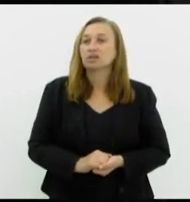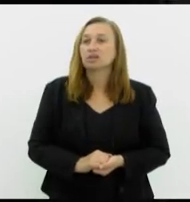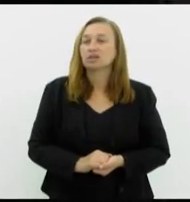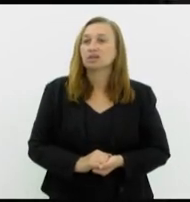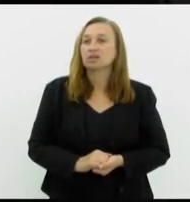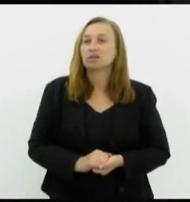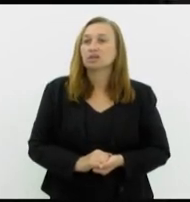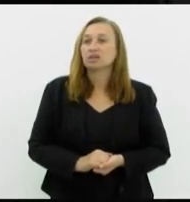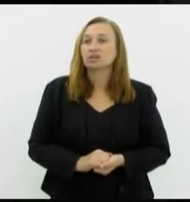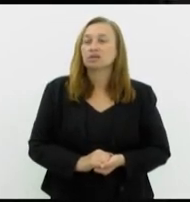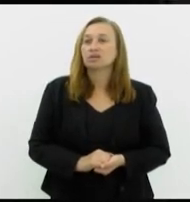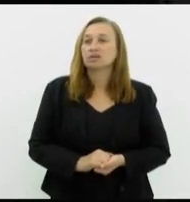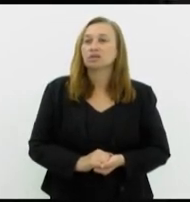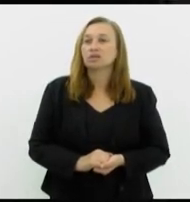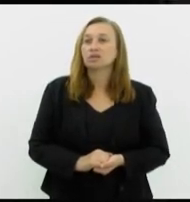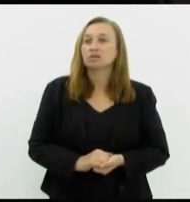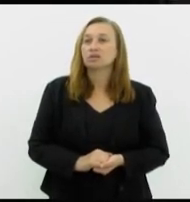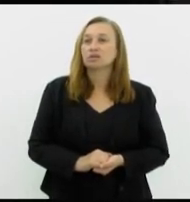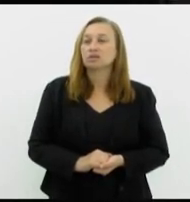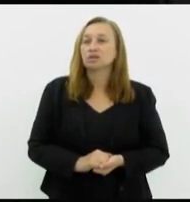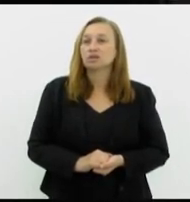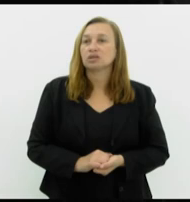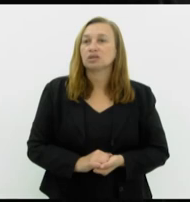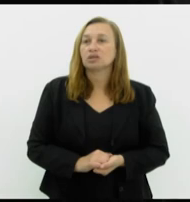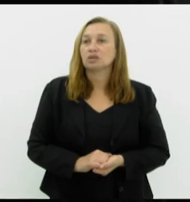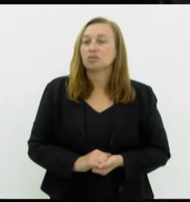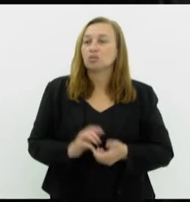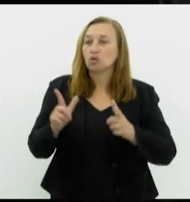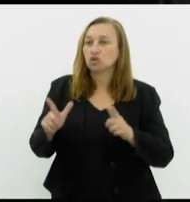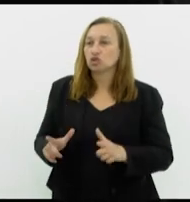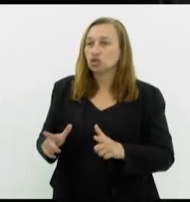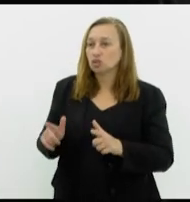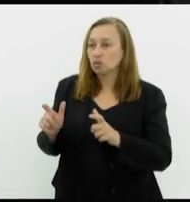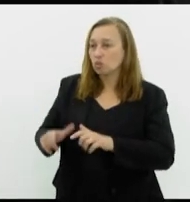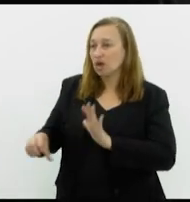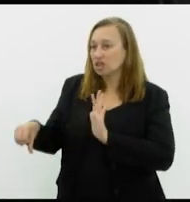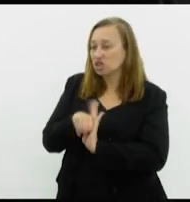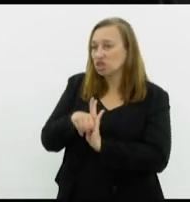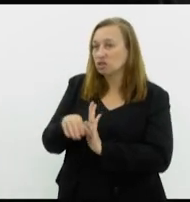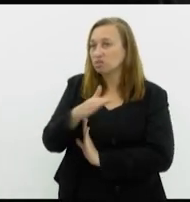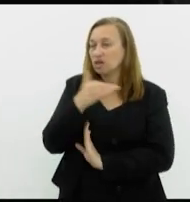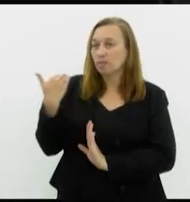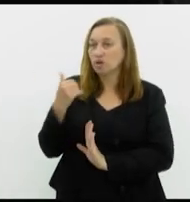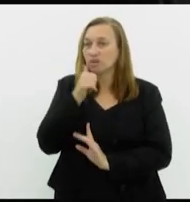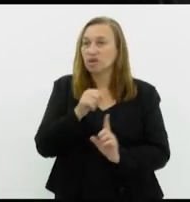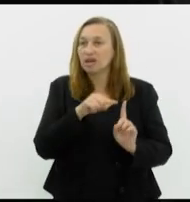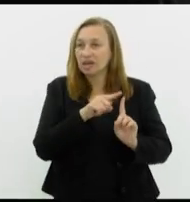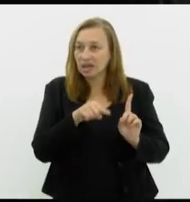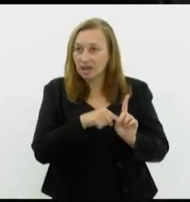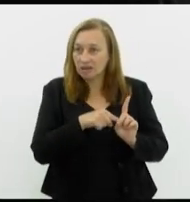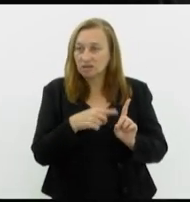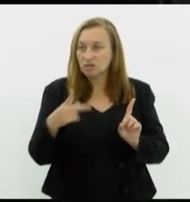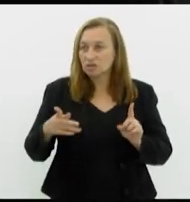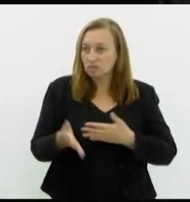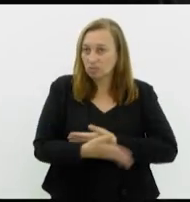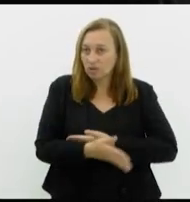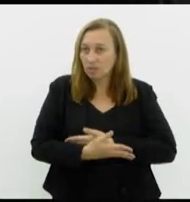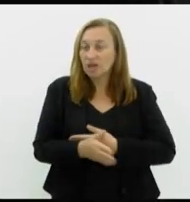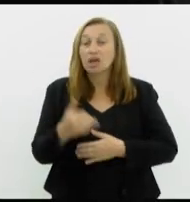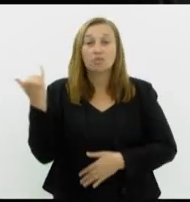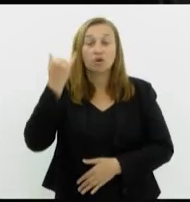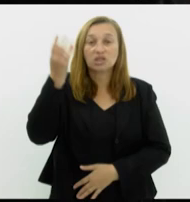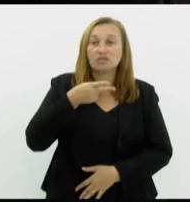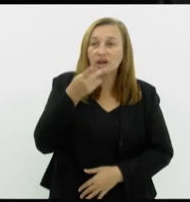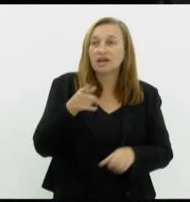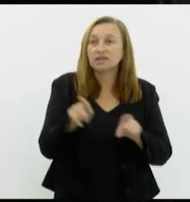também do desfazimento da cena de crime quando do assassinato da Kathleen Romeu e do seu bebê. Importante